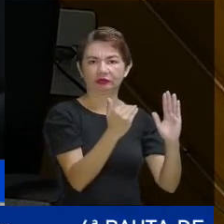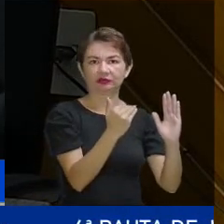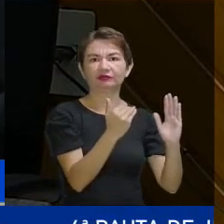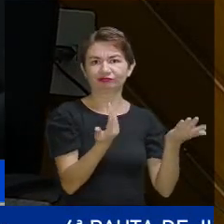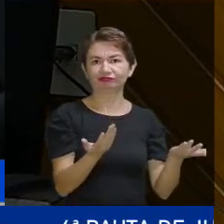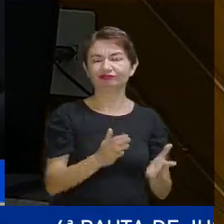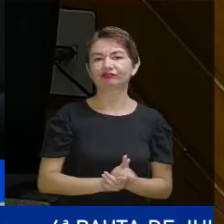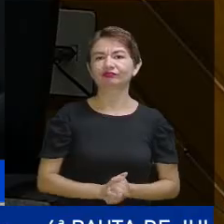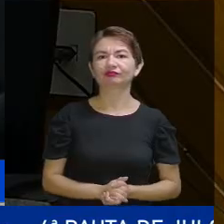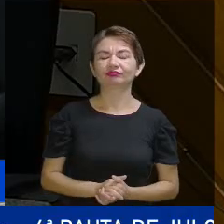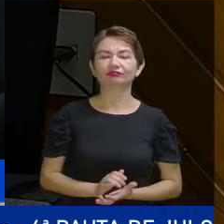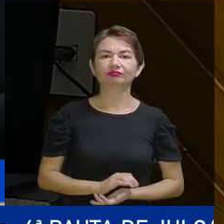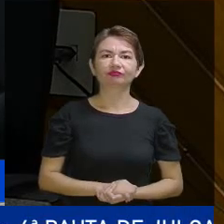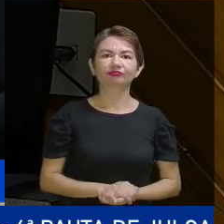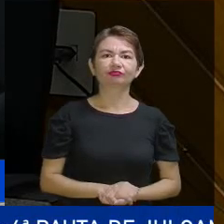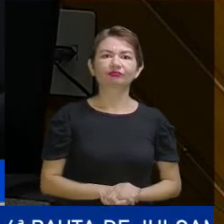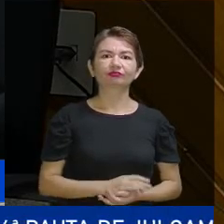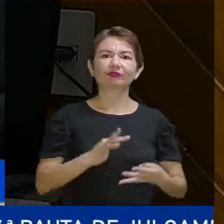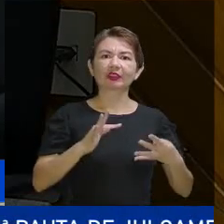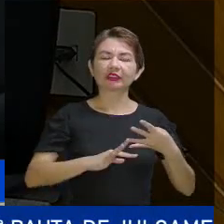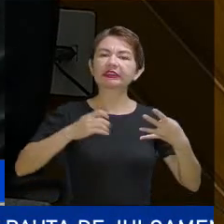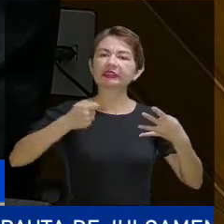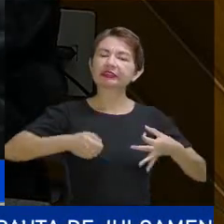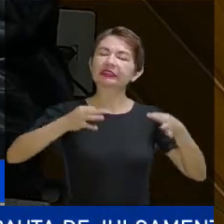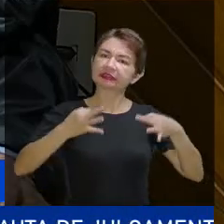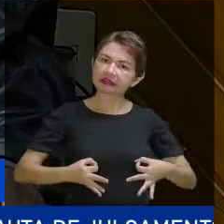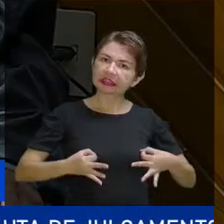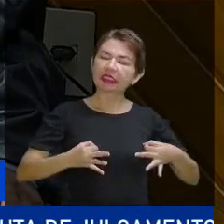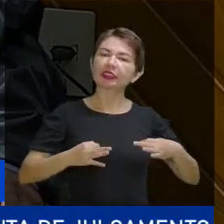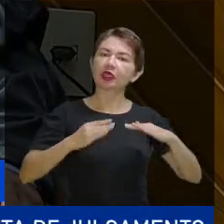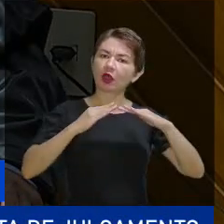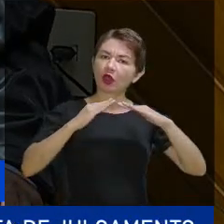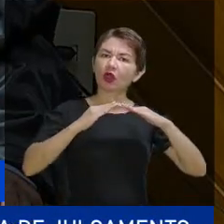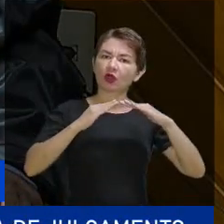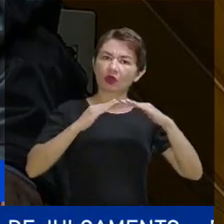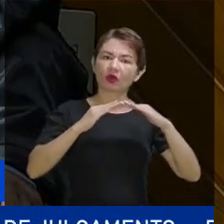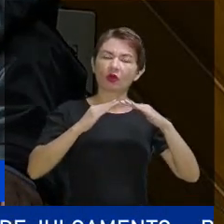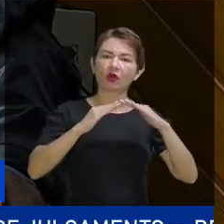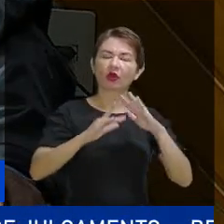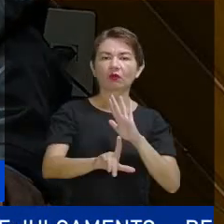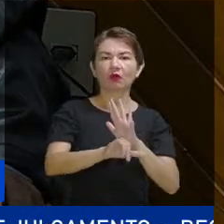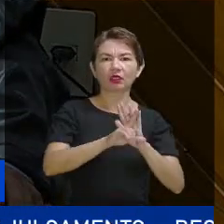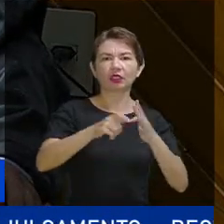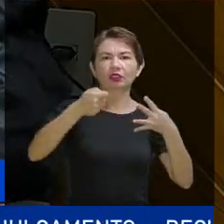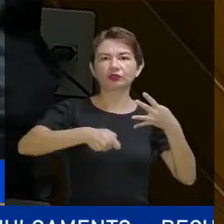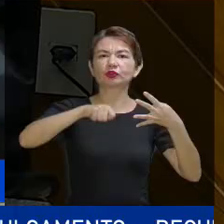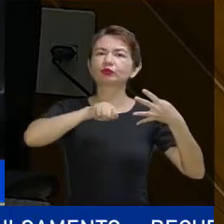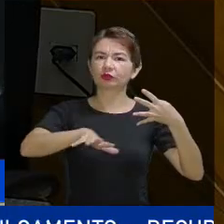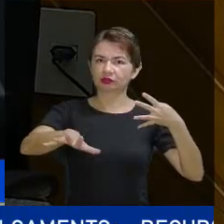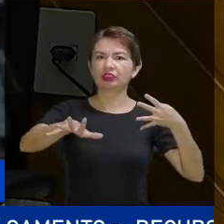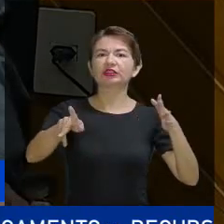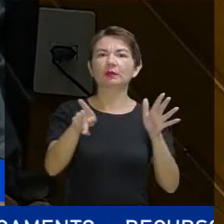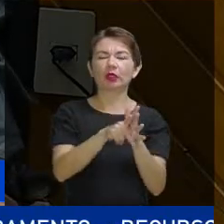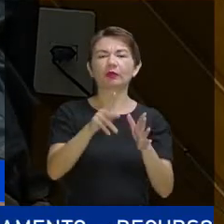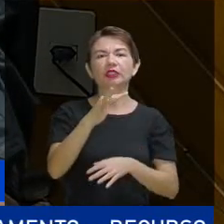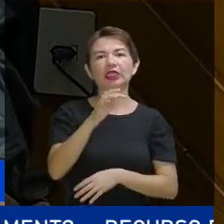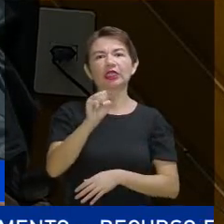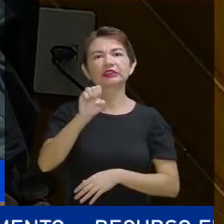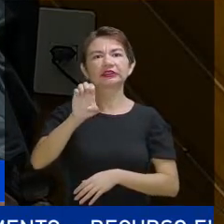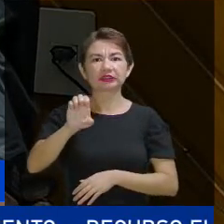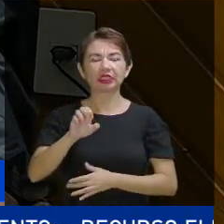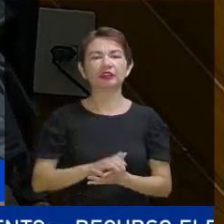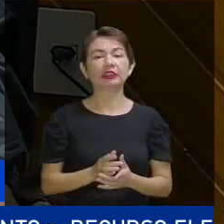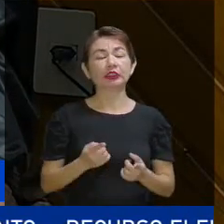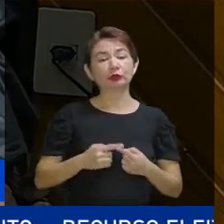patrimônio público. Então, a sentença foi acertada e está de acordo com a nossa jurisprudência e a jurisprudência do TSE. Por isso, meu voto é